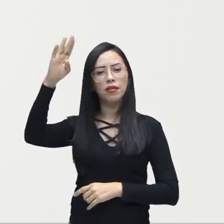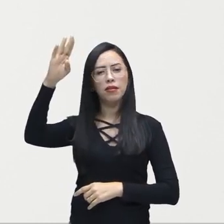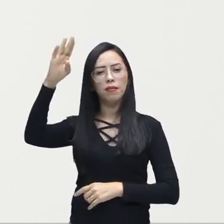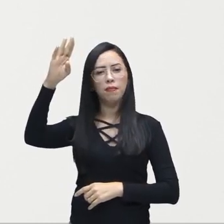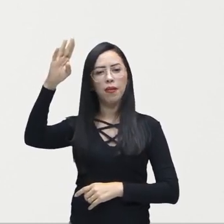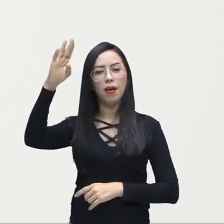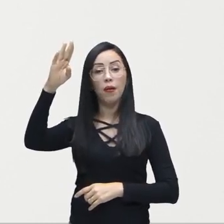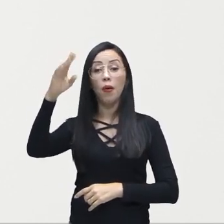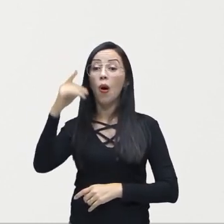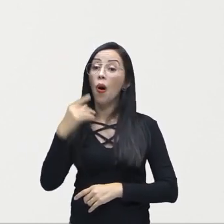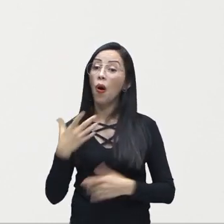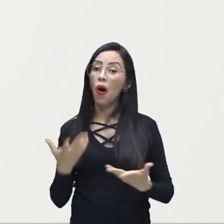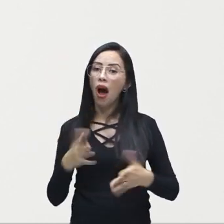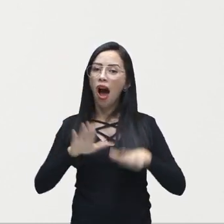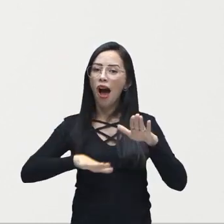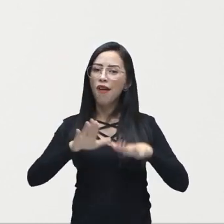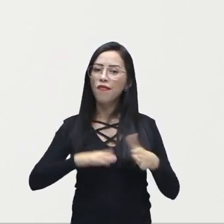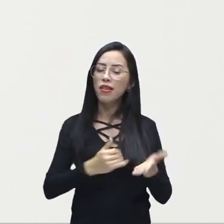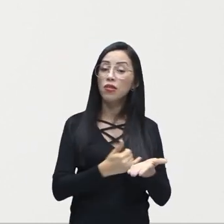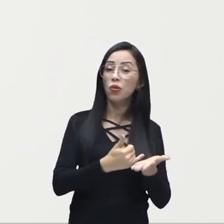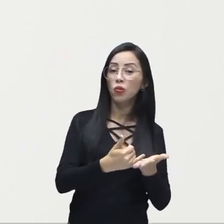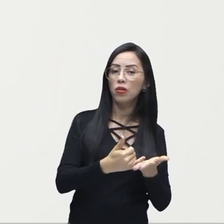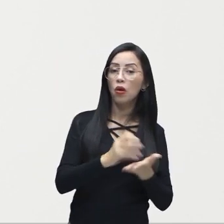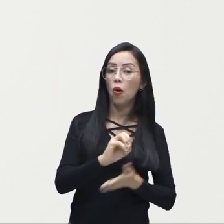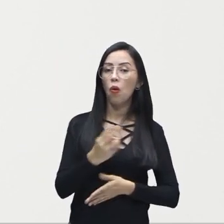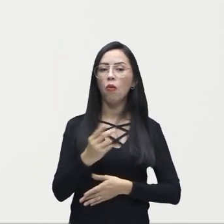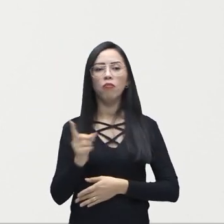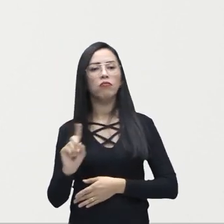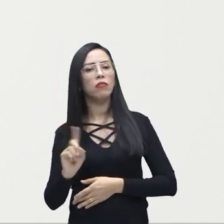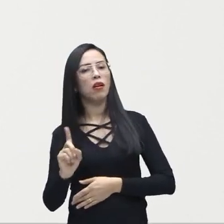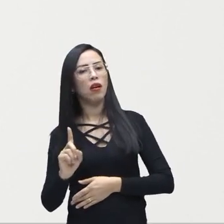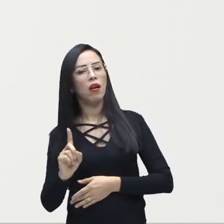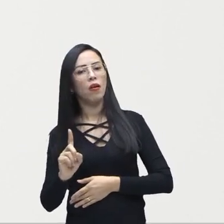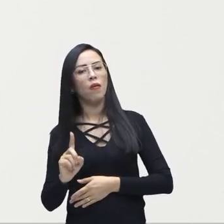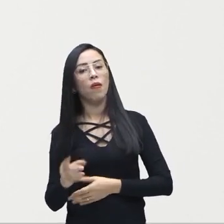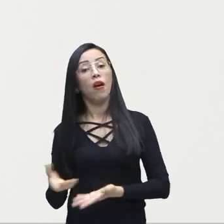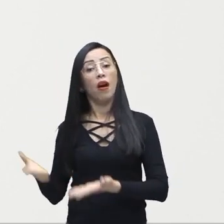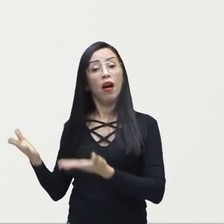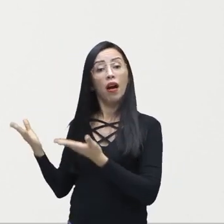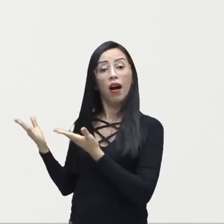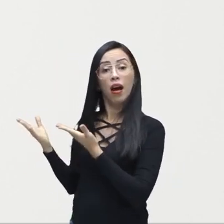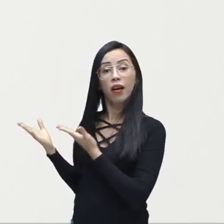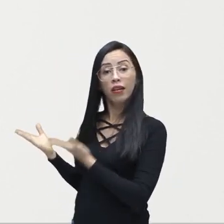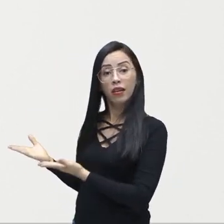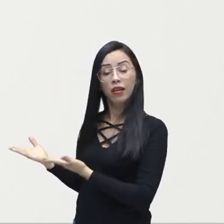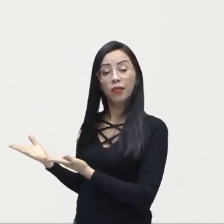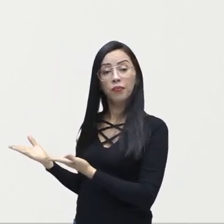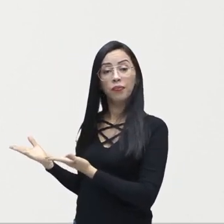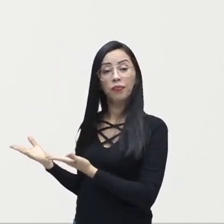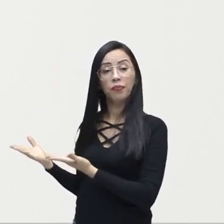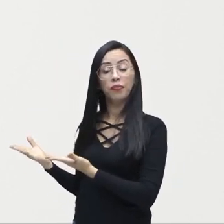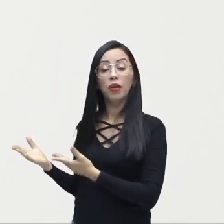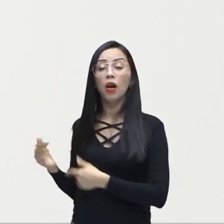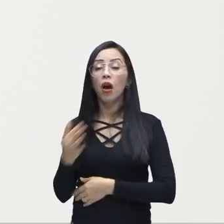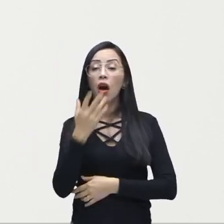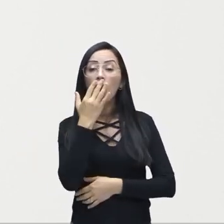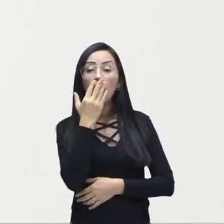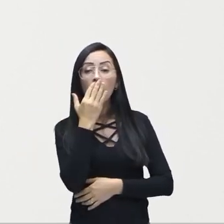introdução. Como nós temos aí o início do texto, um dia o cão atravessando uma ponte carregando um osso na boca.